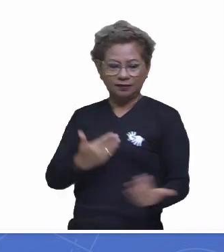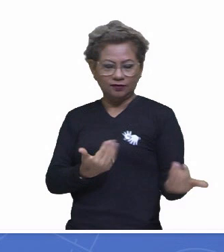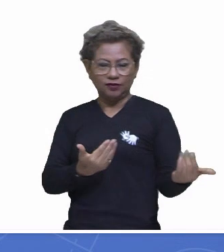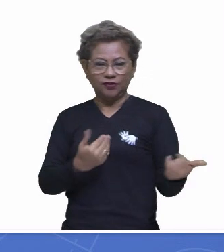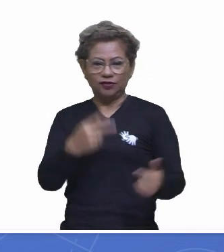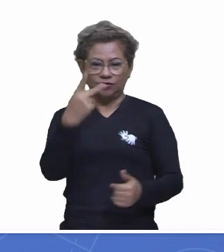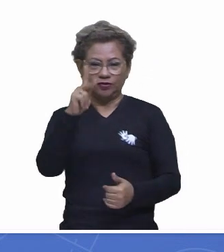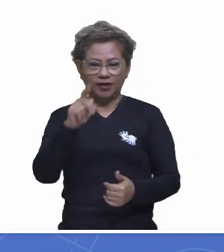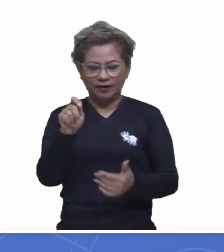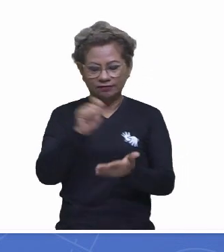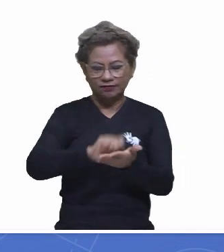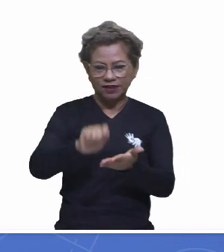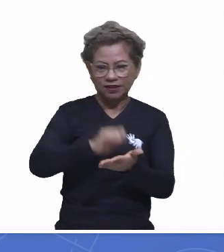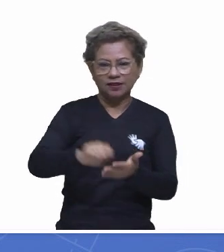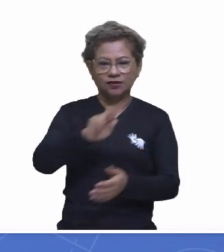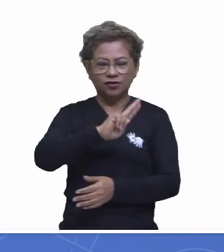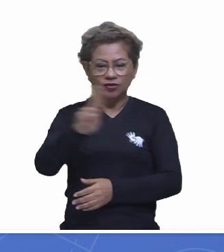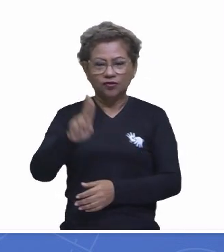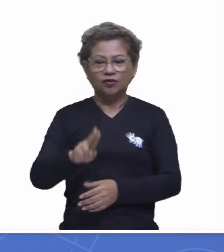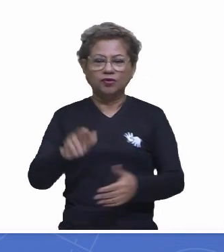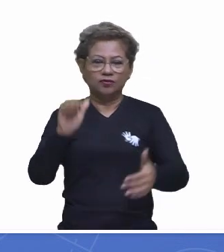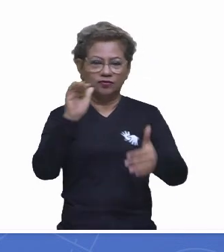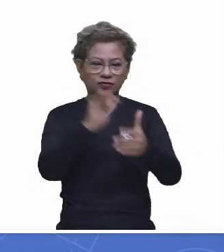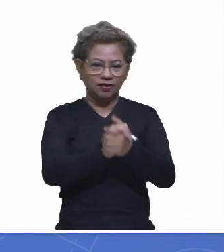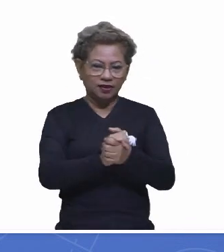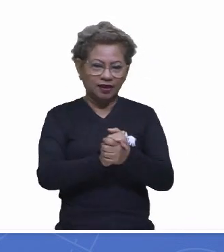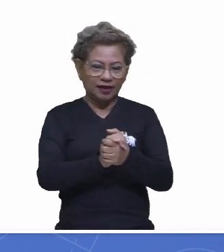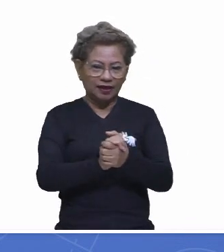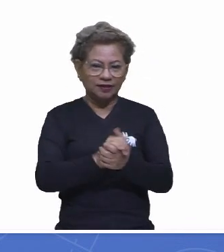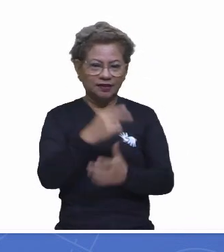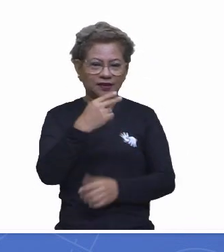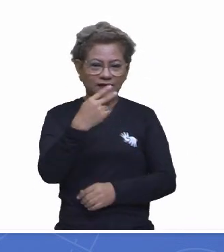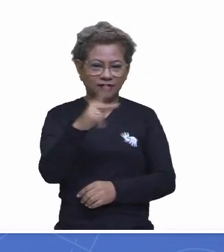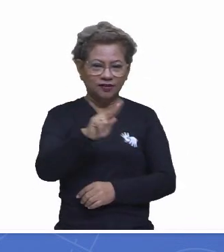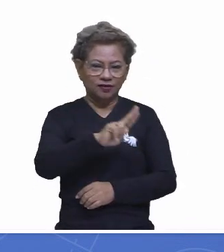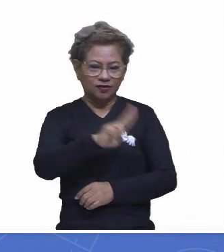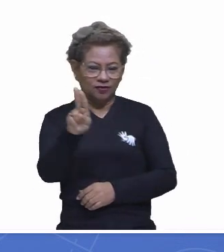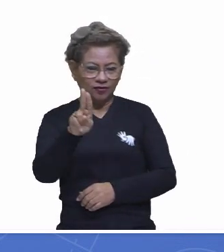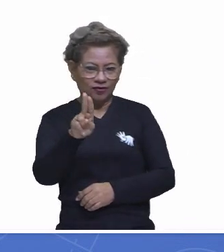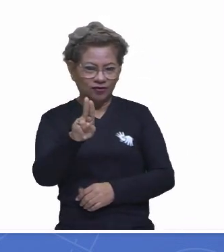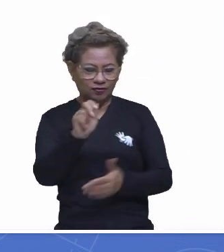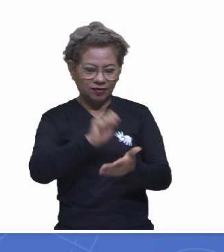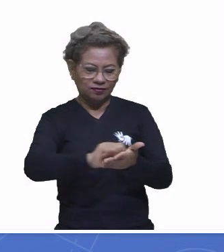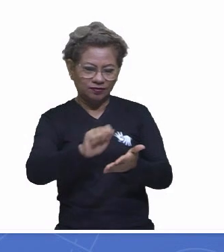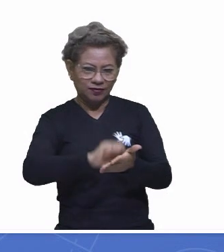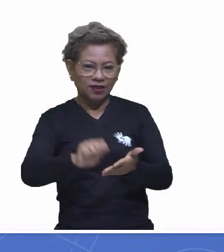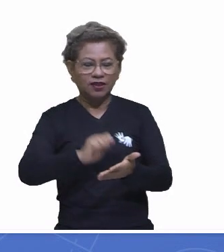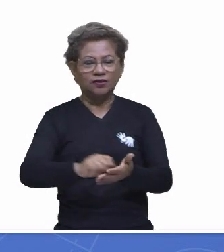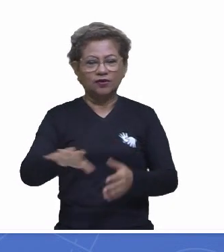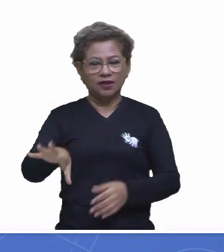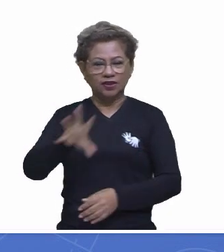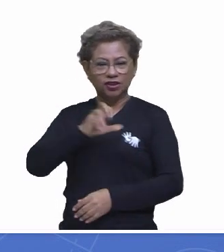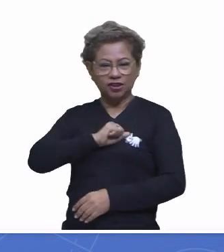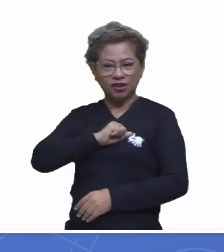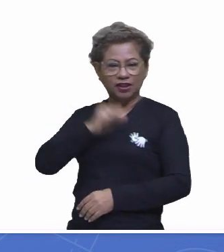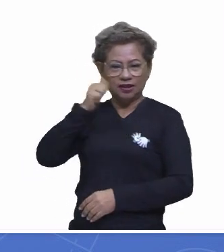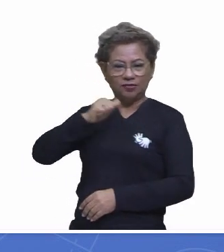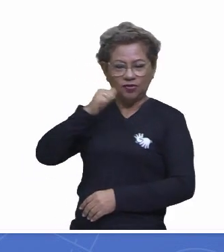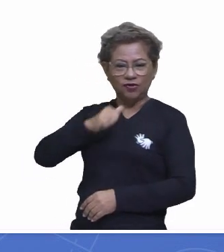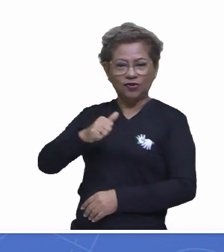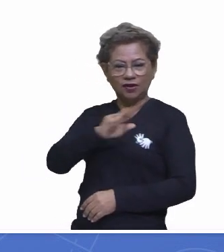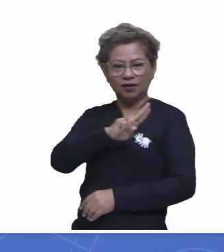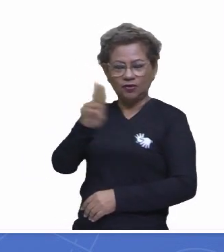assinar o nome; no casamento, quando ela adiciona ou não o sobrenome do marido ao seu.